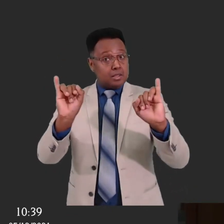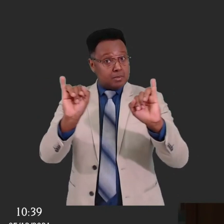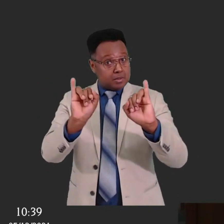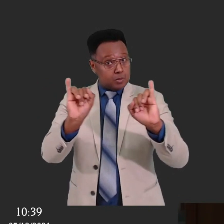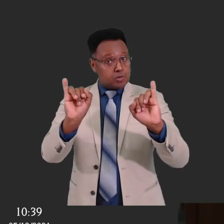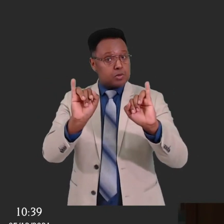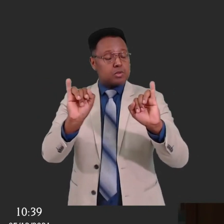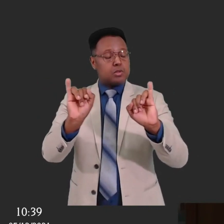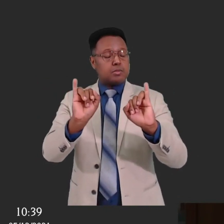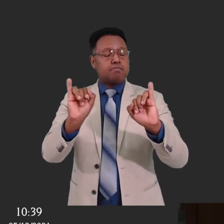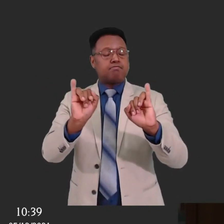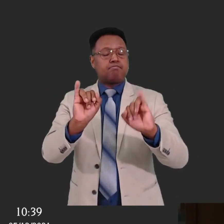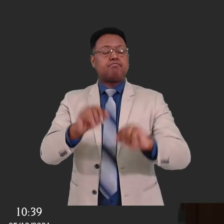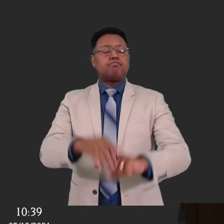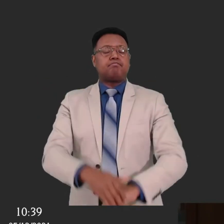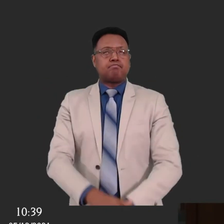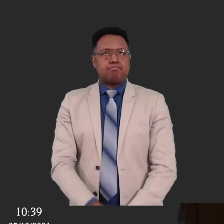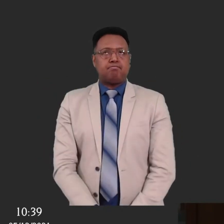quando o Senhor